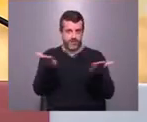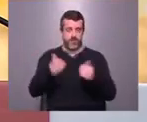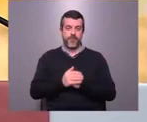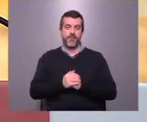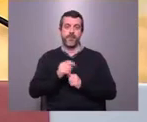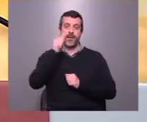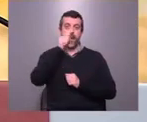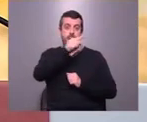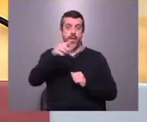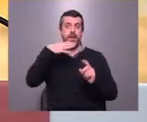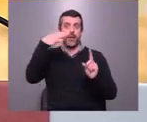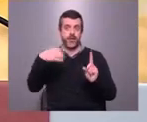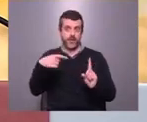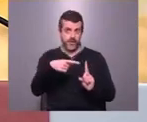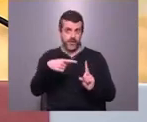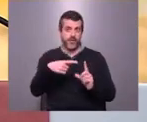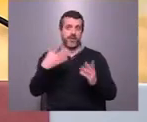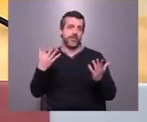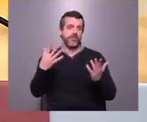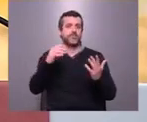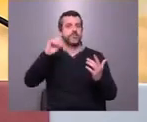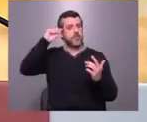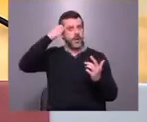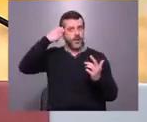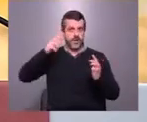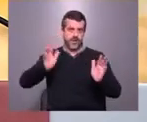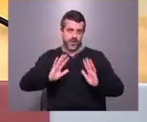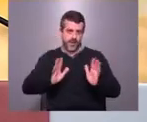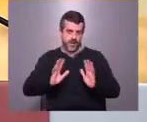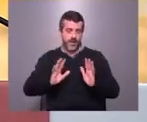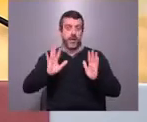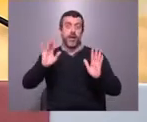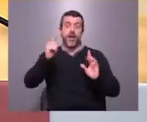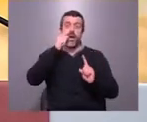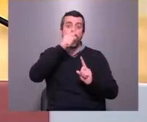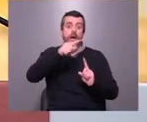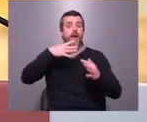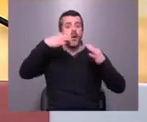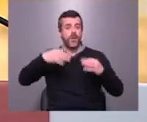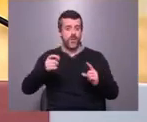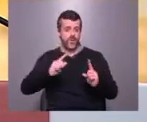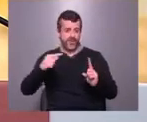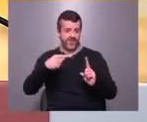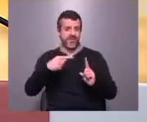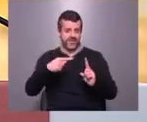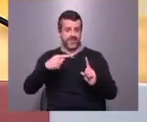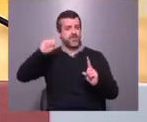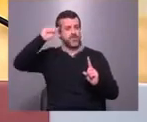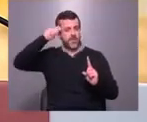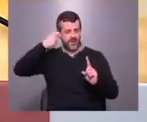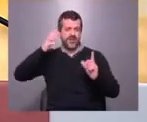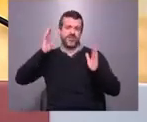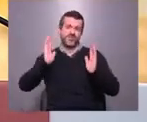Quem acredita nele não é condenado, mas quem não acredita já está